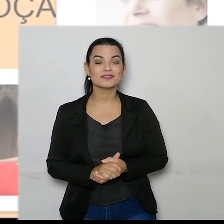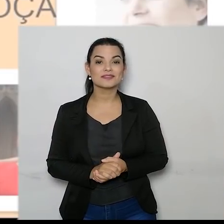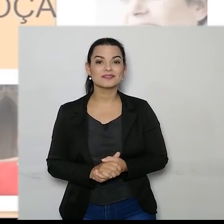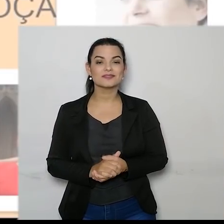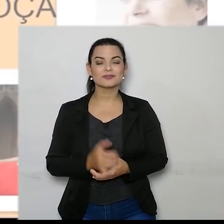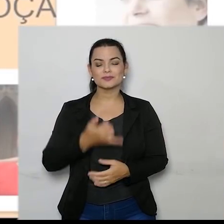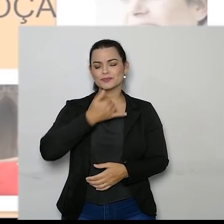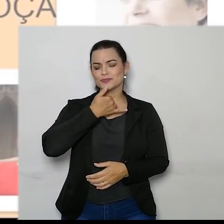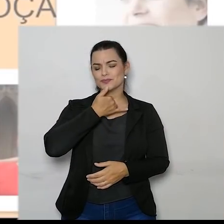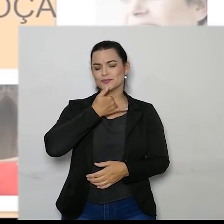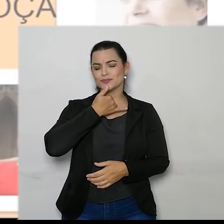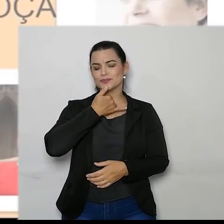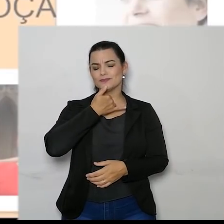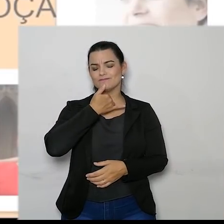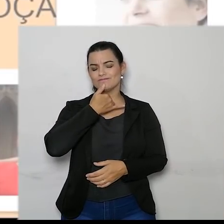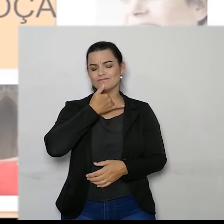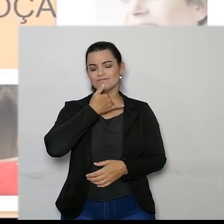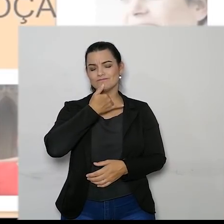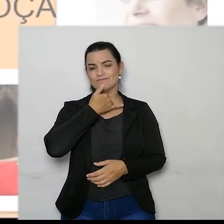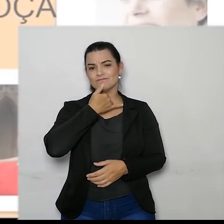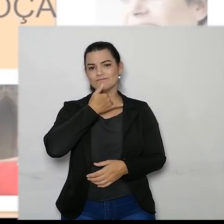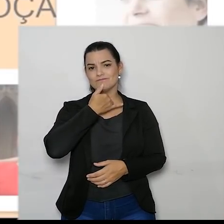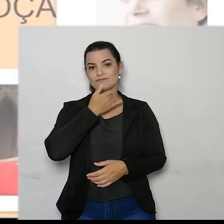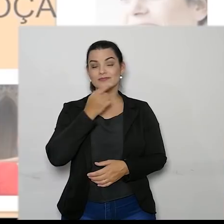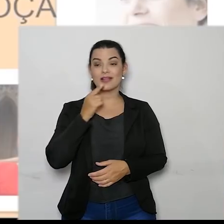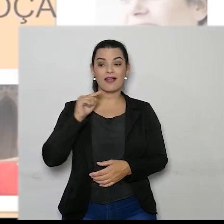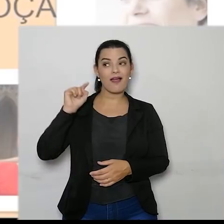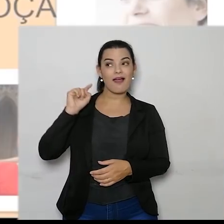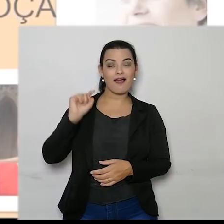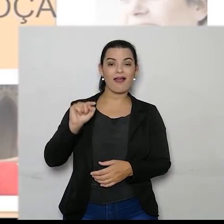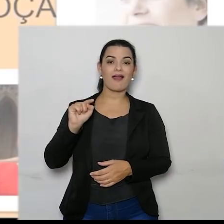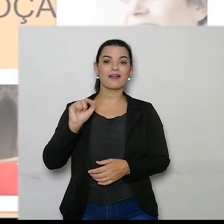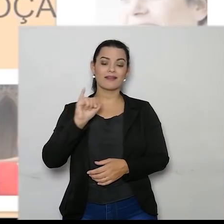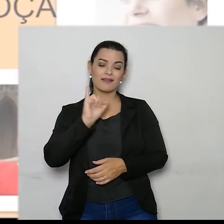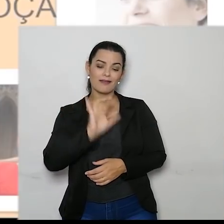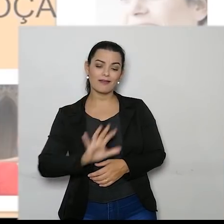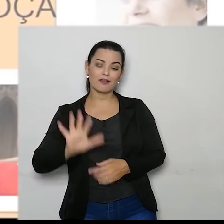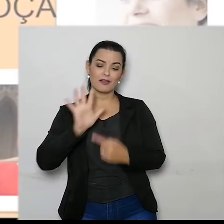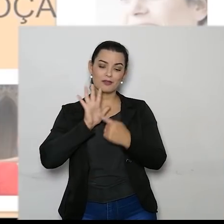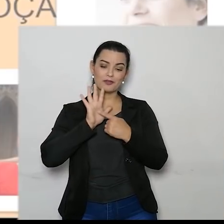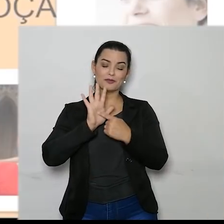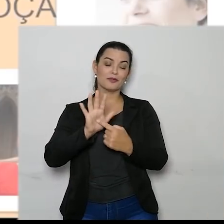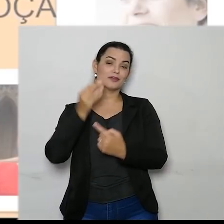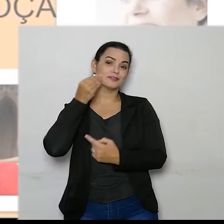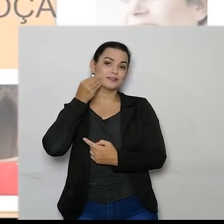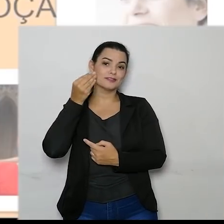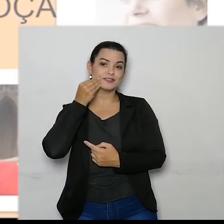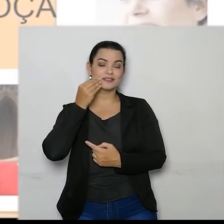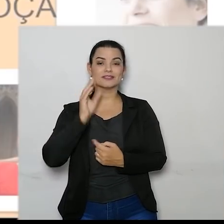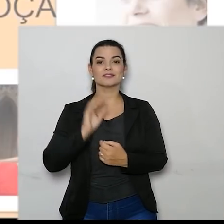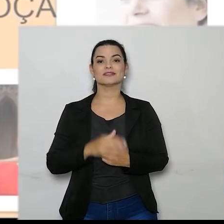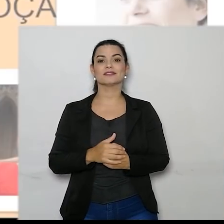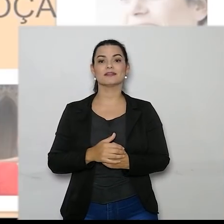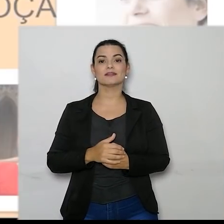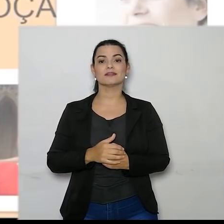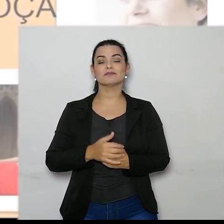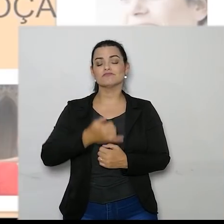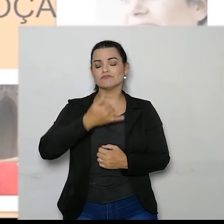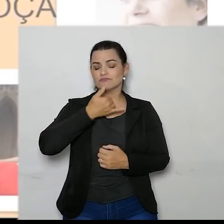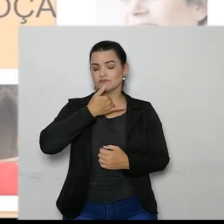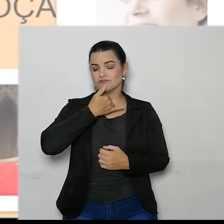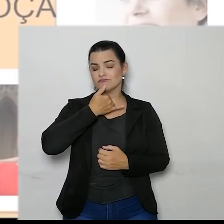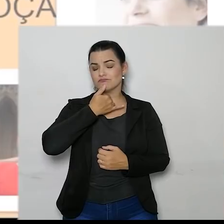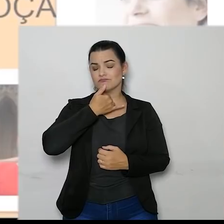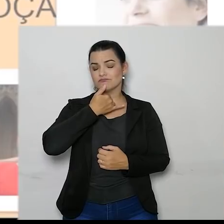turminha, tristeza. Aqui a imagem, a Pro está tentando representar para vocês a